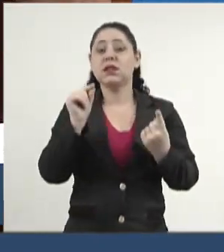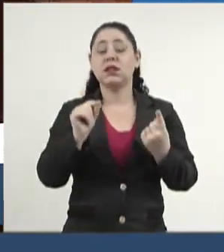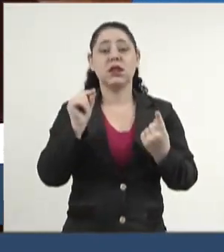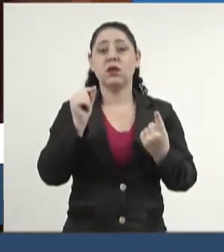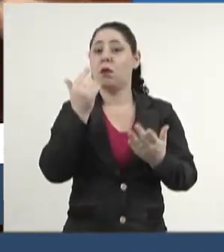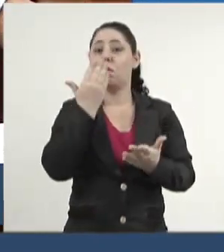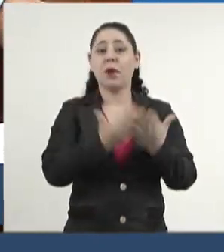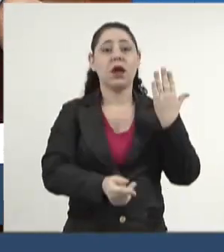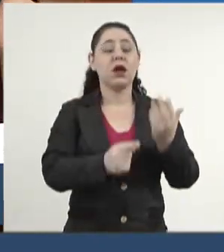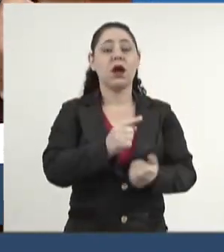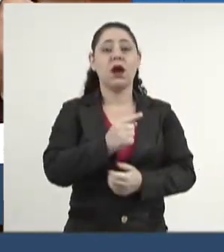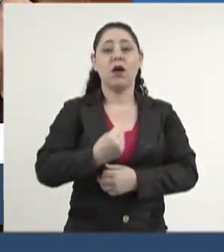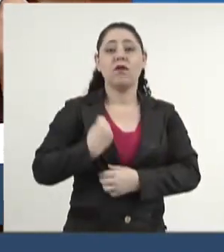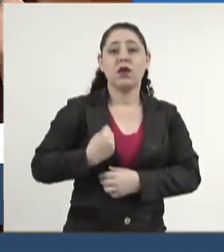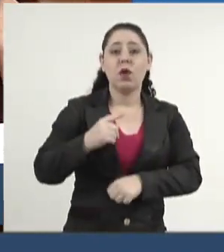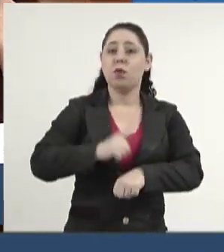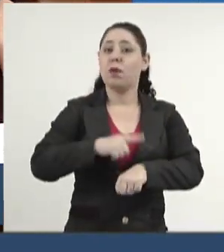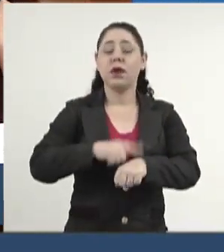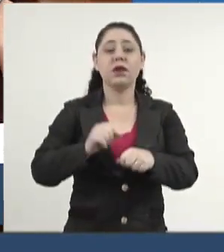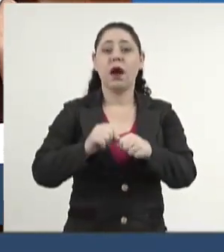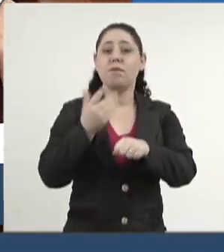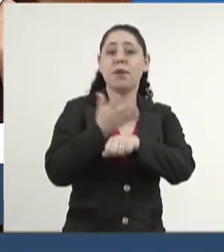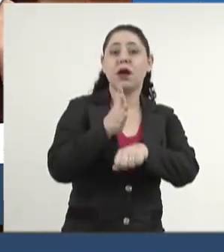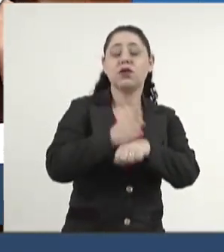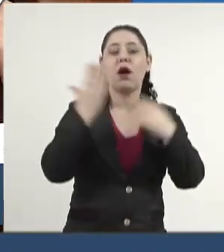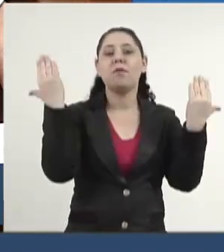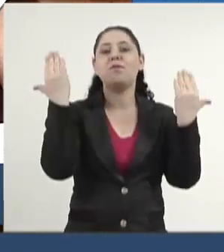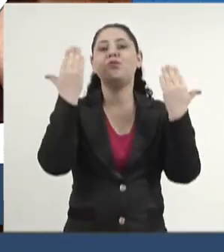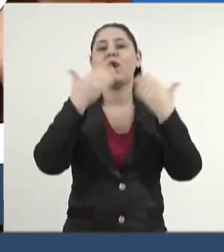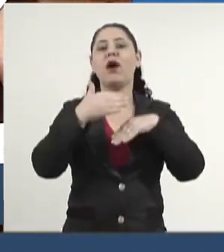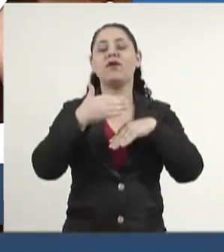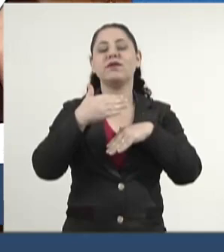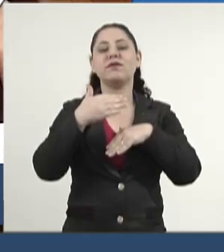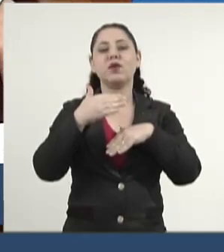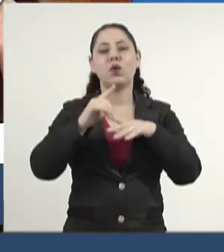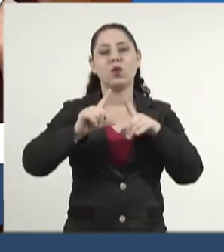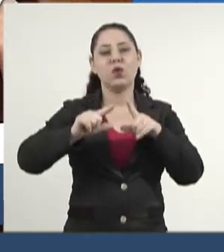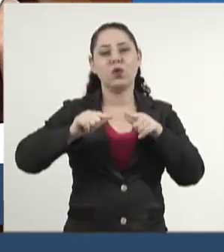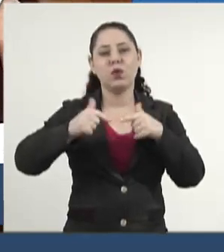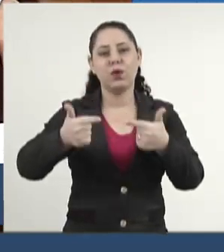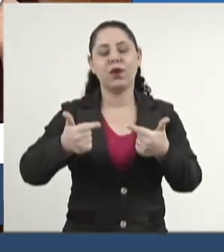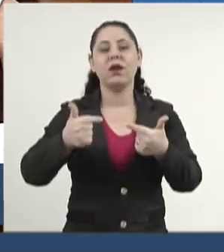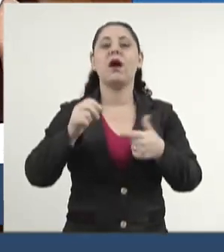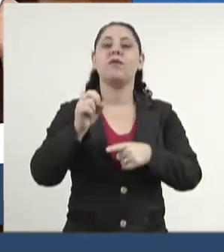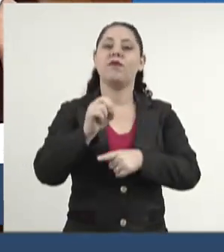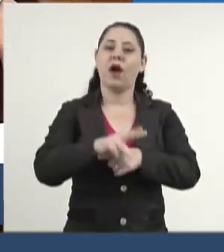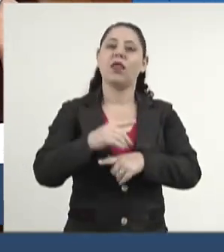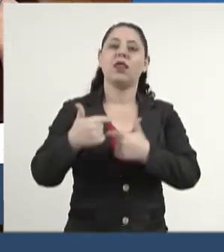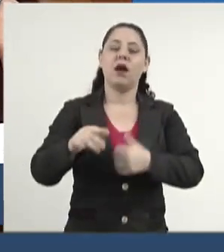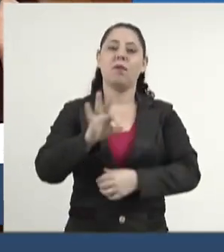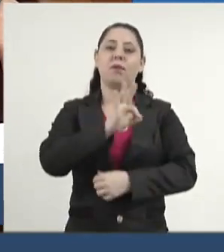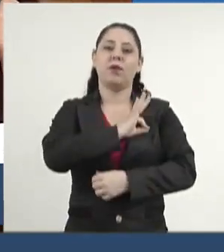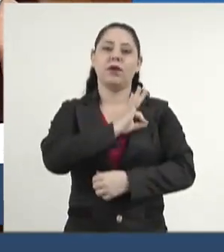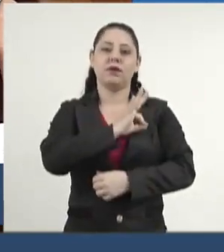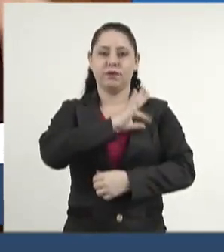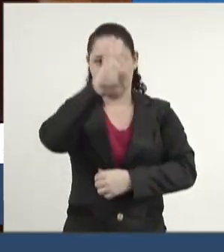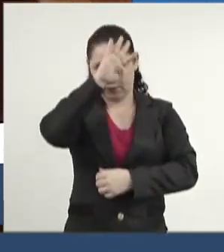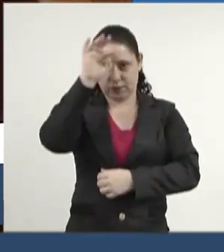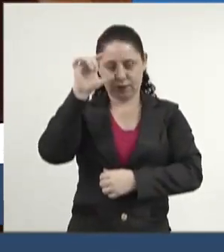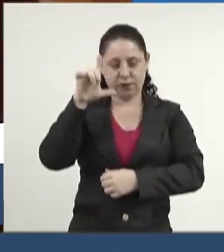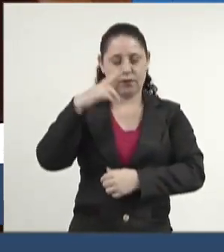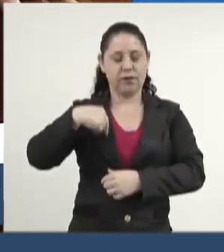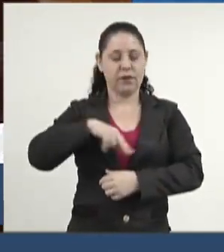não perca a sua vida no momento em que está justamente lutando para ser um policial do nosso